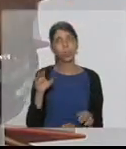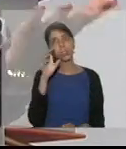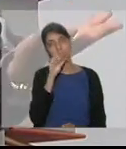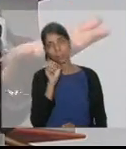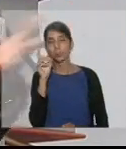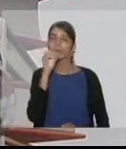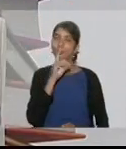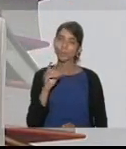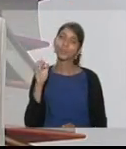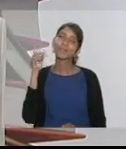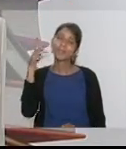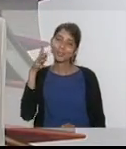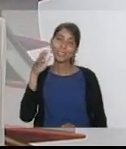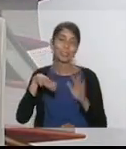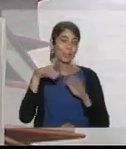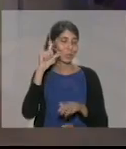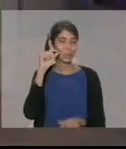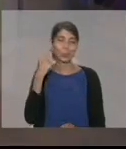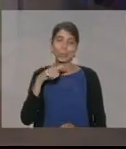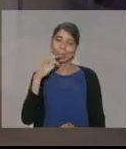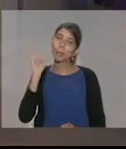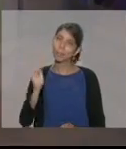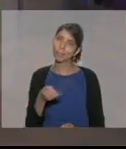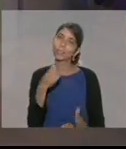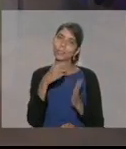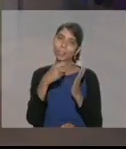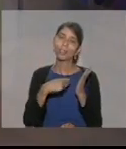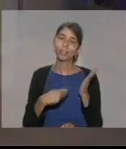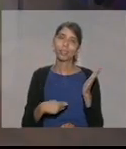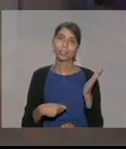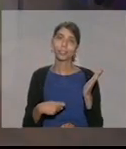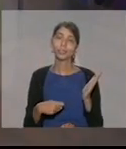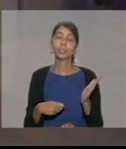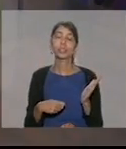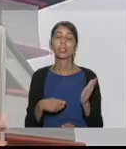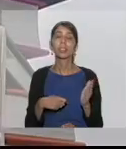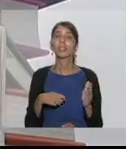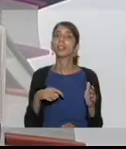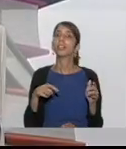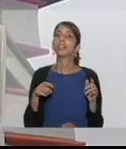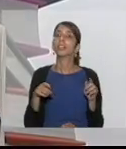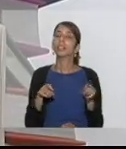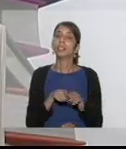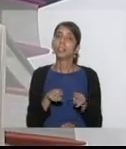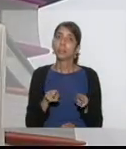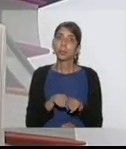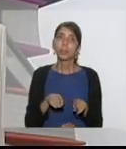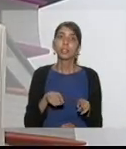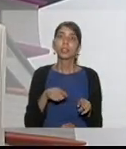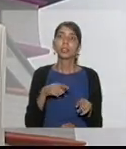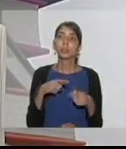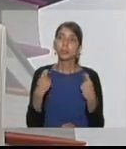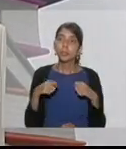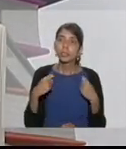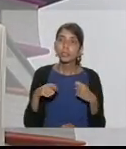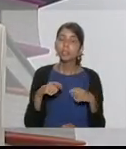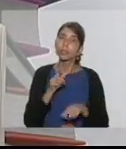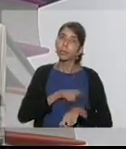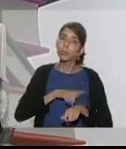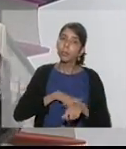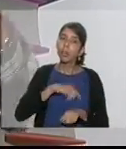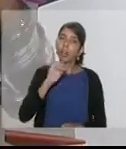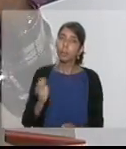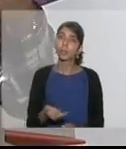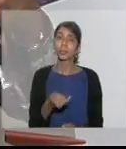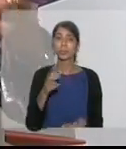semana, e madrugada com insônia. Sempre, né? Altamente produtiva. Mas então são esses momentos.